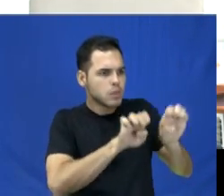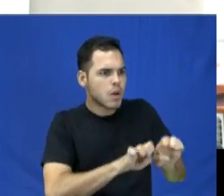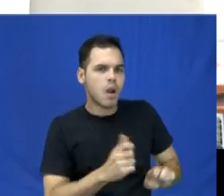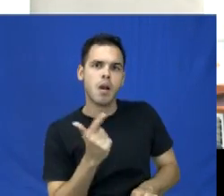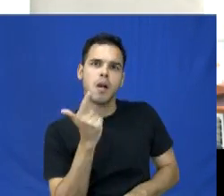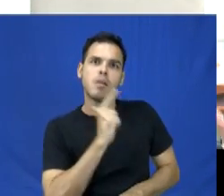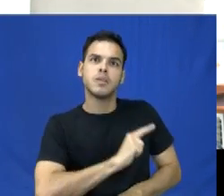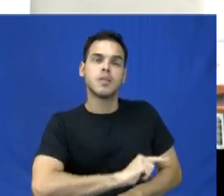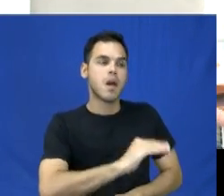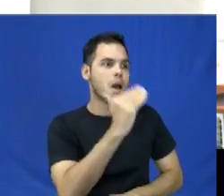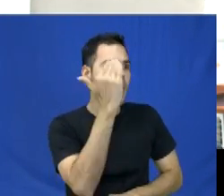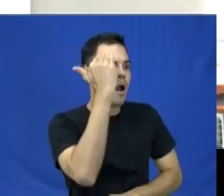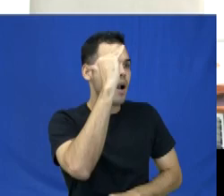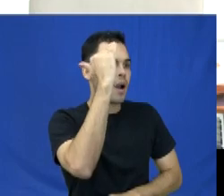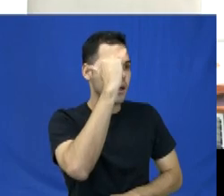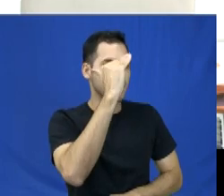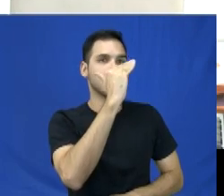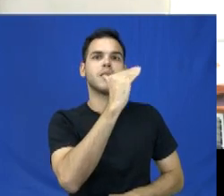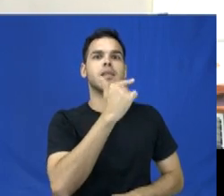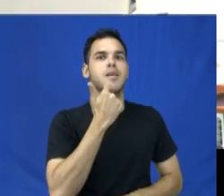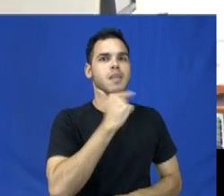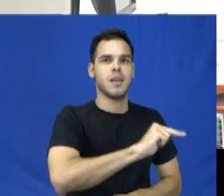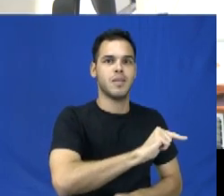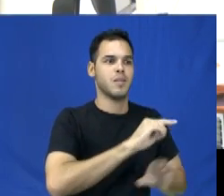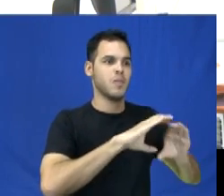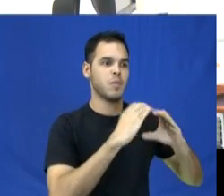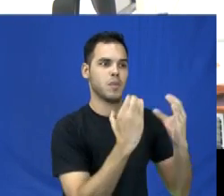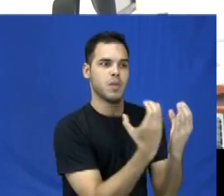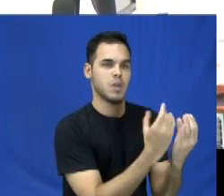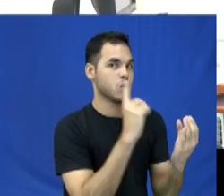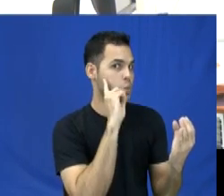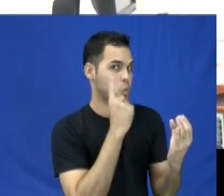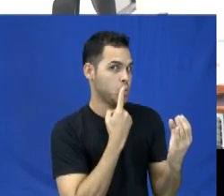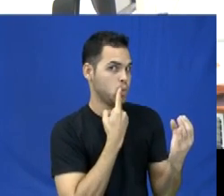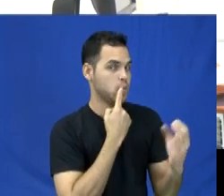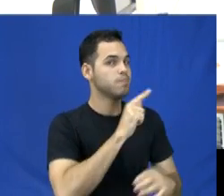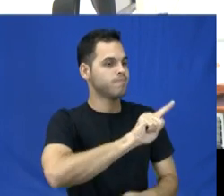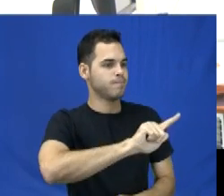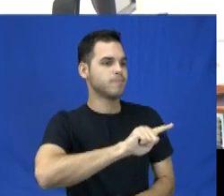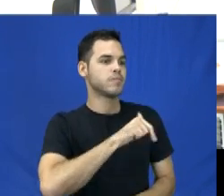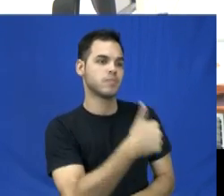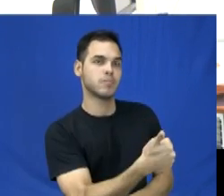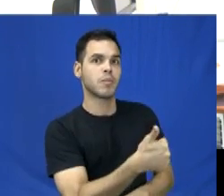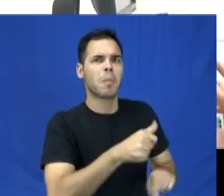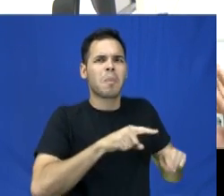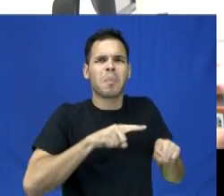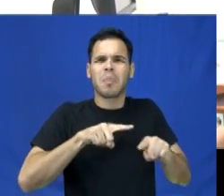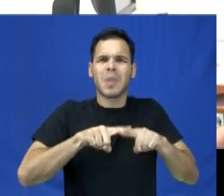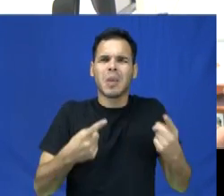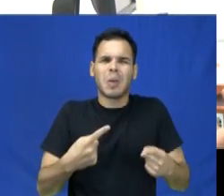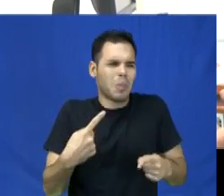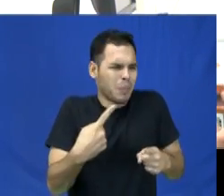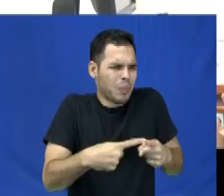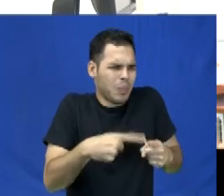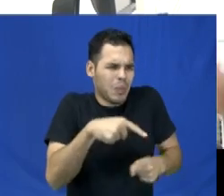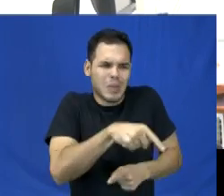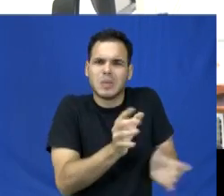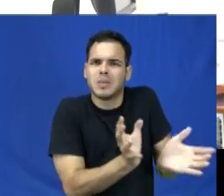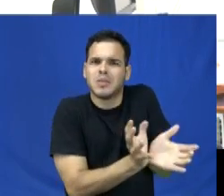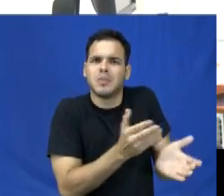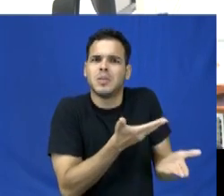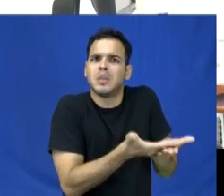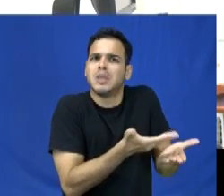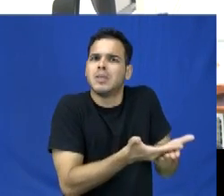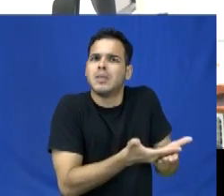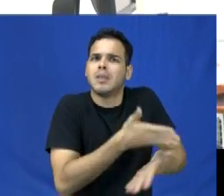compreensão da própria língua, da comunidade surda, que é considerada como L1, que é a sua primeira língua. Mas por que esse grupo tem que